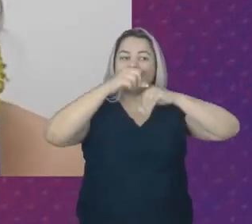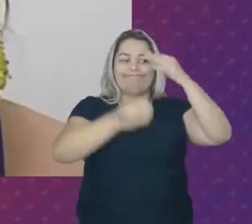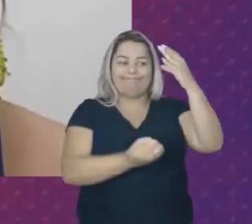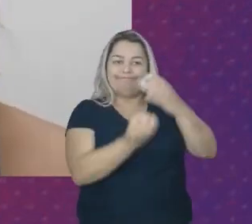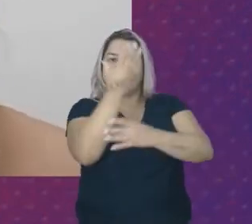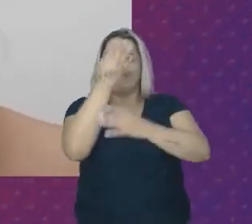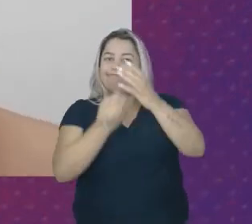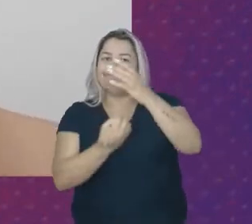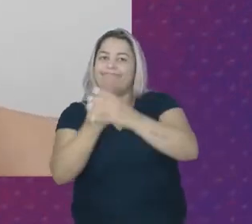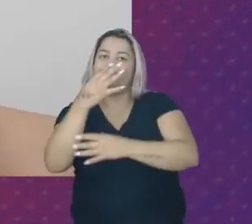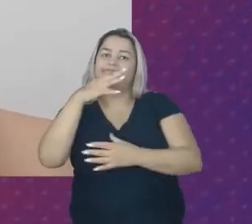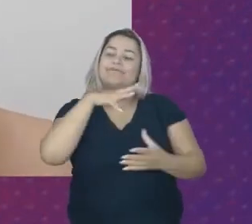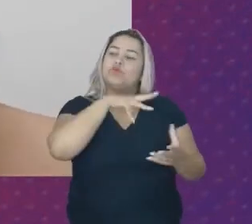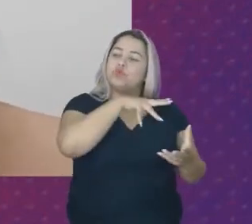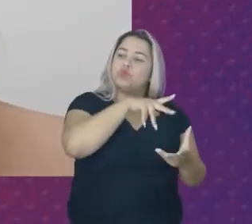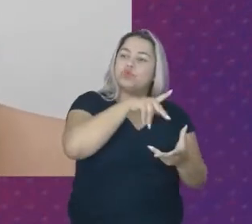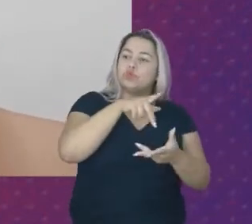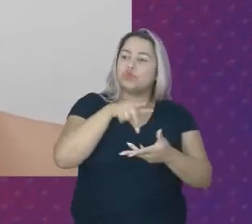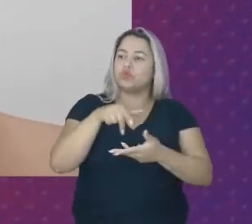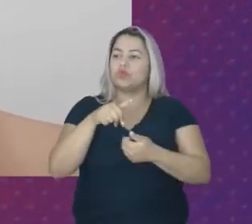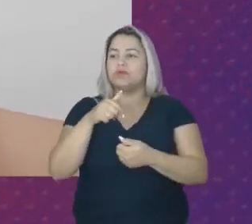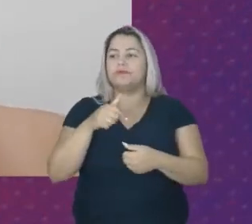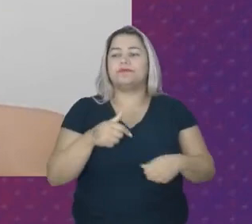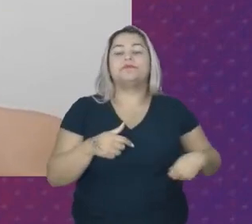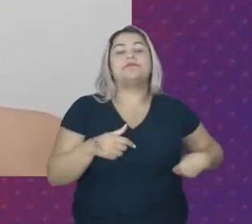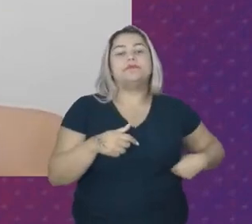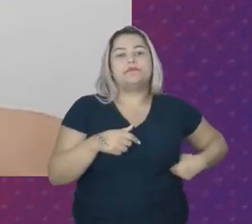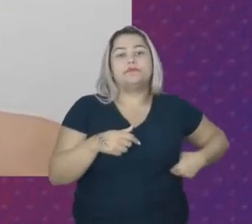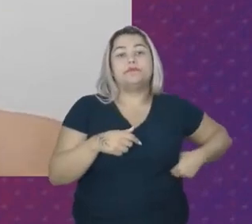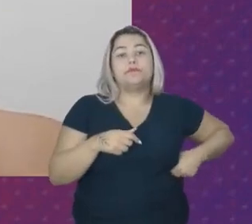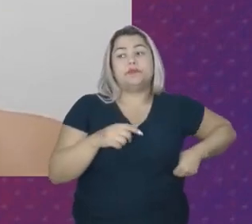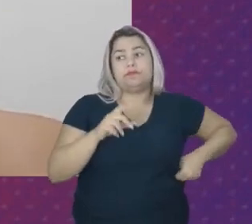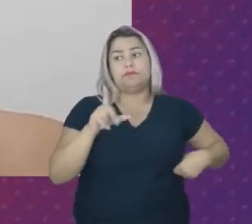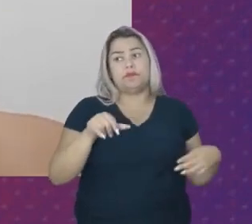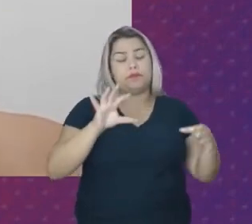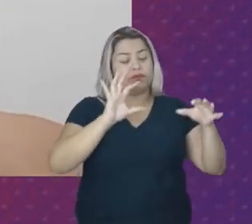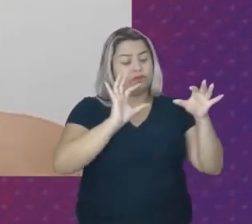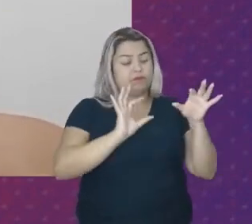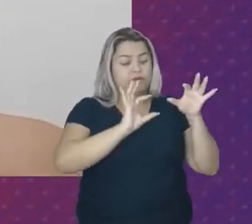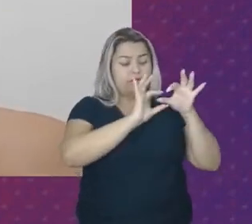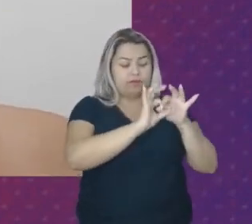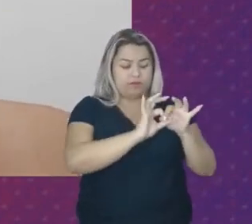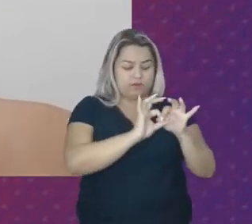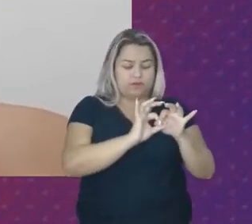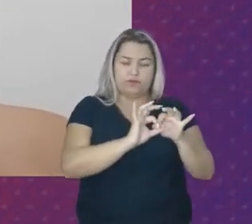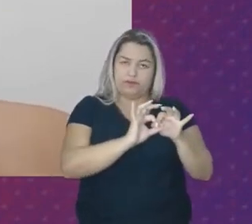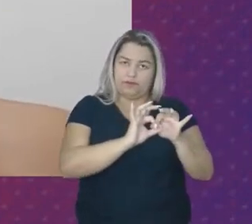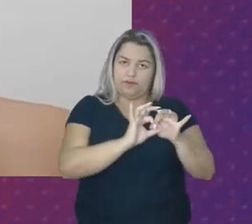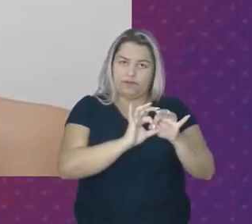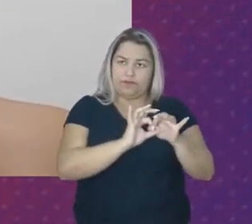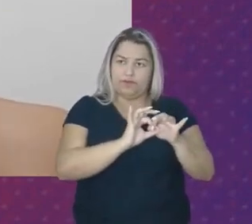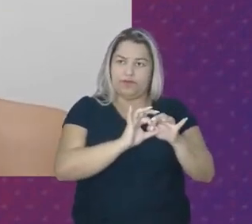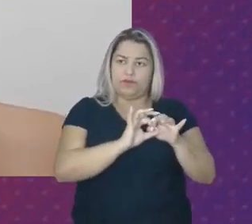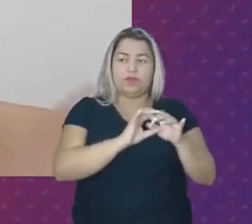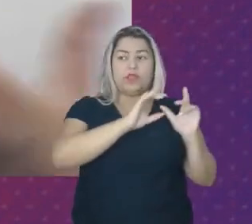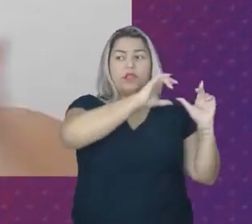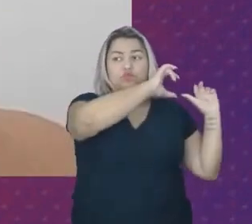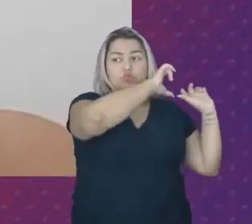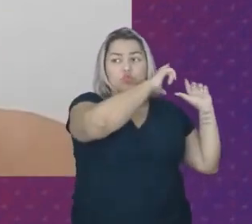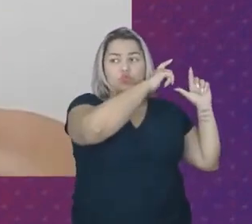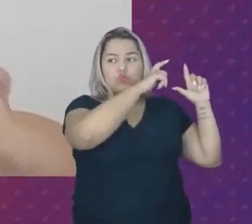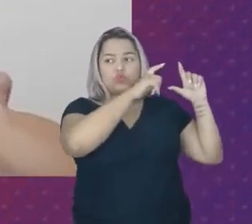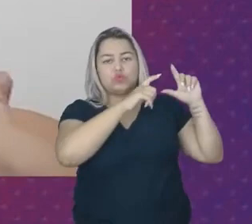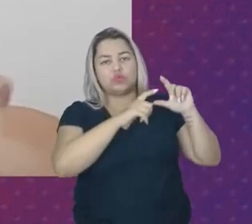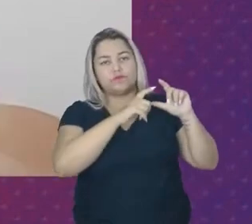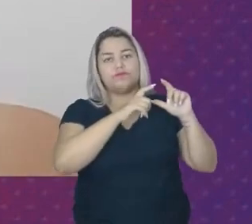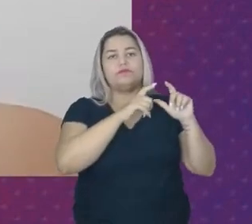ideias disruptivas, e muitas vezes são ligadas aí à questão da ancestralidade,